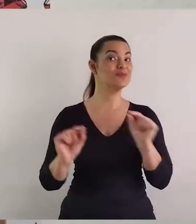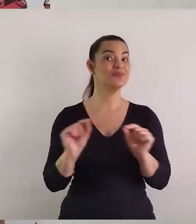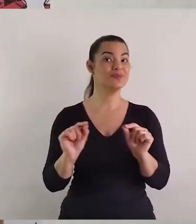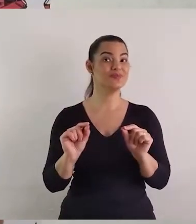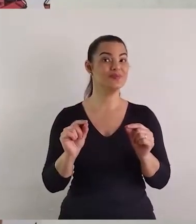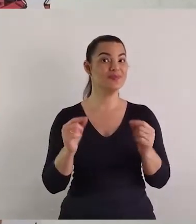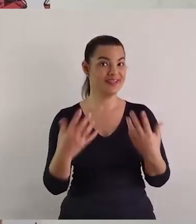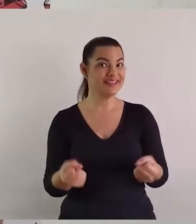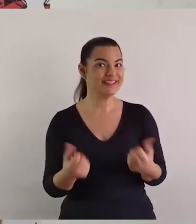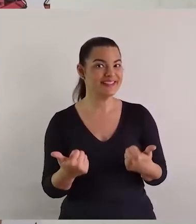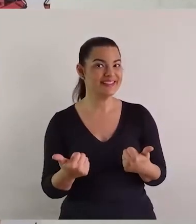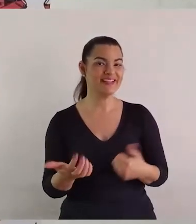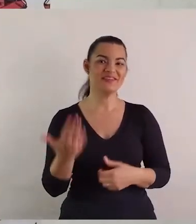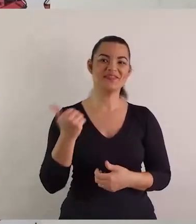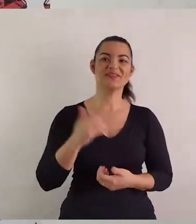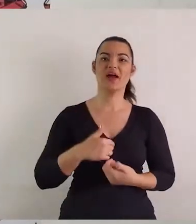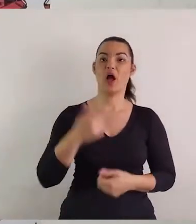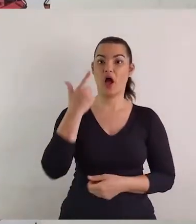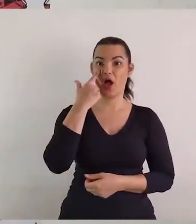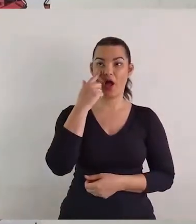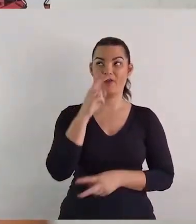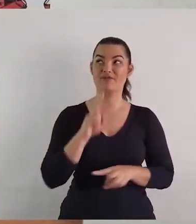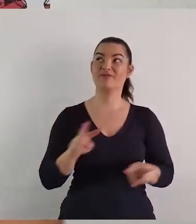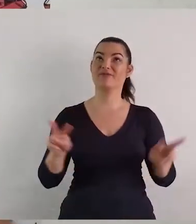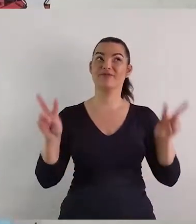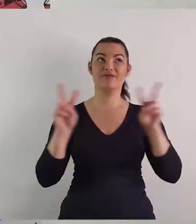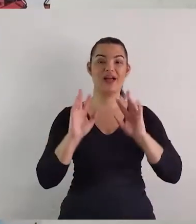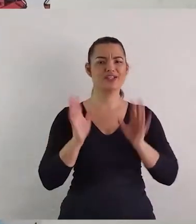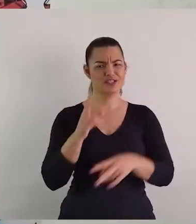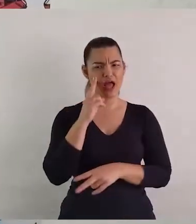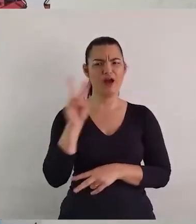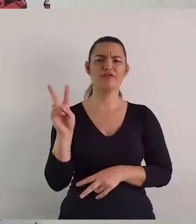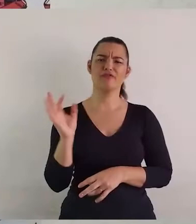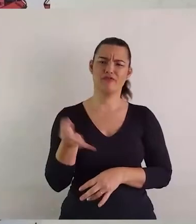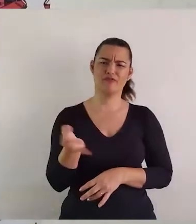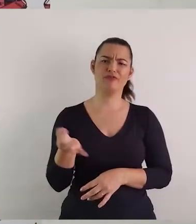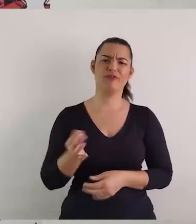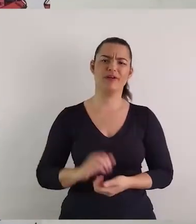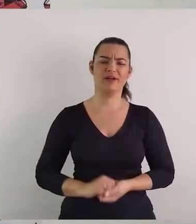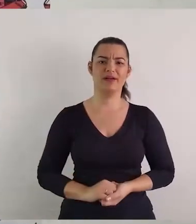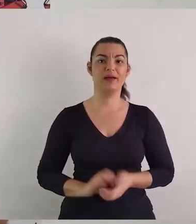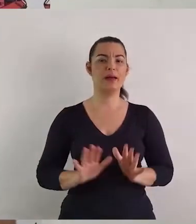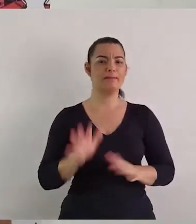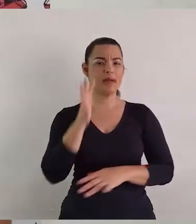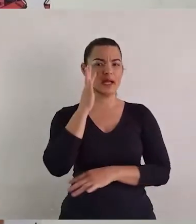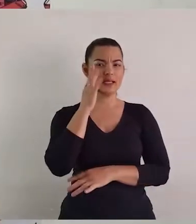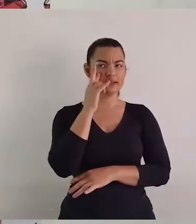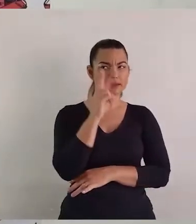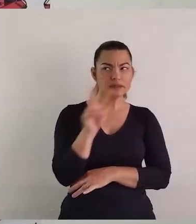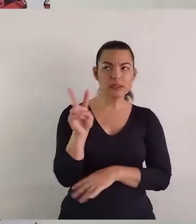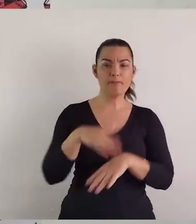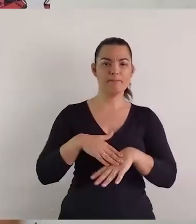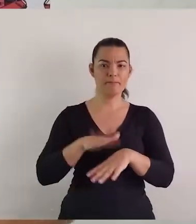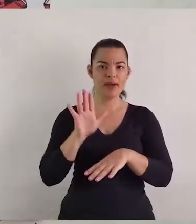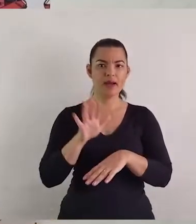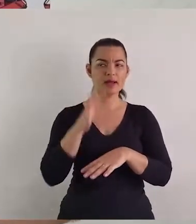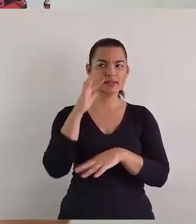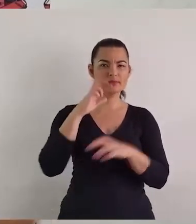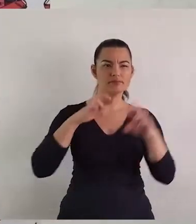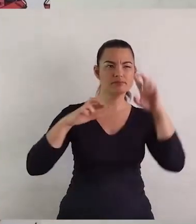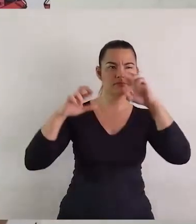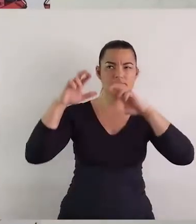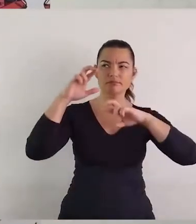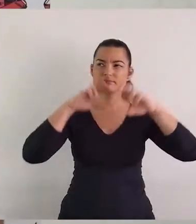Legal? Vamos lá? Então, observem bem. Vocês já observaram bastante, né? mas observem mais um pouquinho,